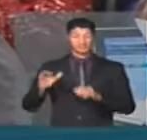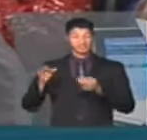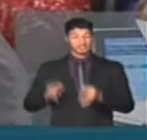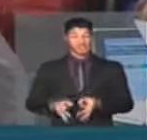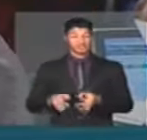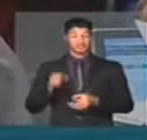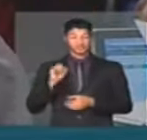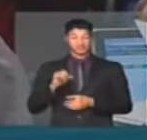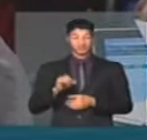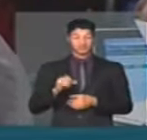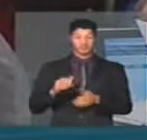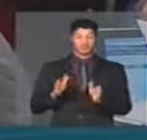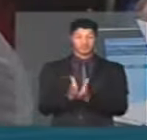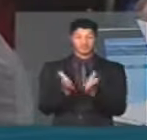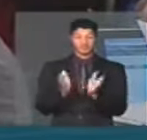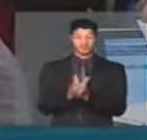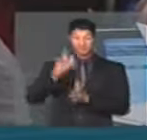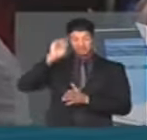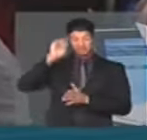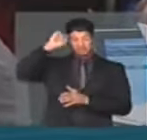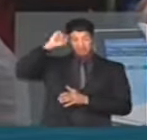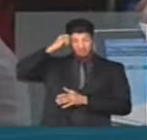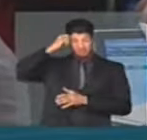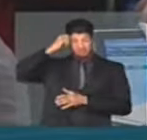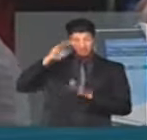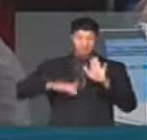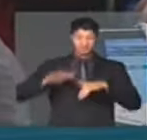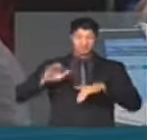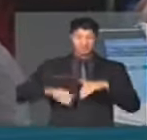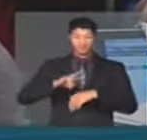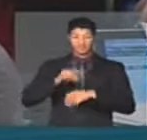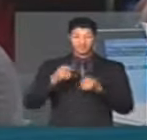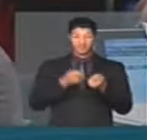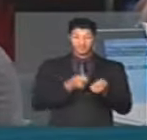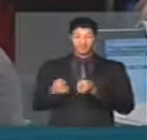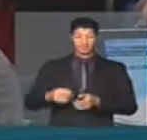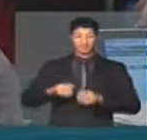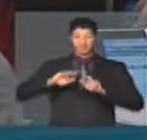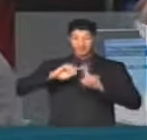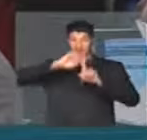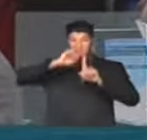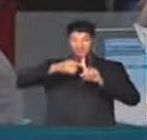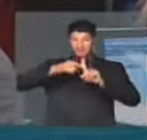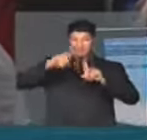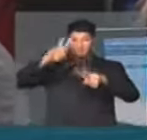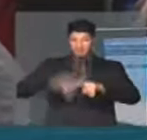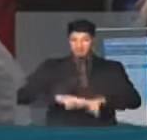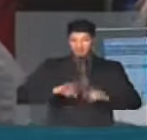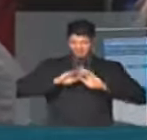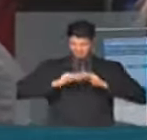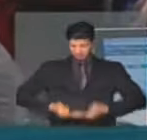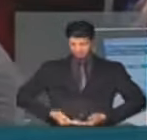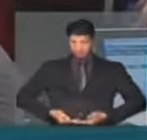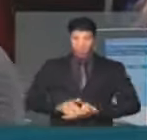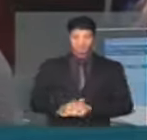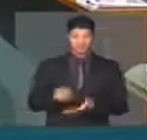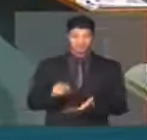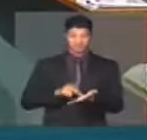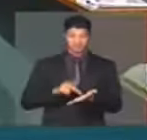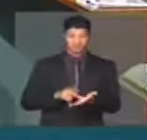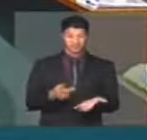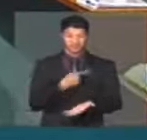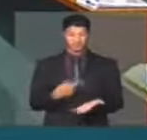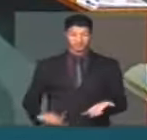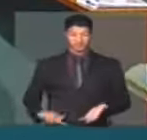certamente, se for pobre e negro, provavelmente vão tentar prender na barriga da mãe. É